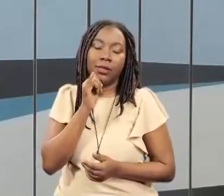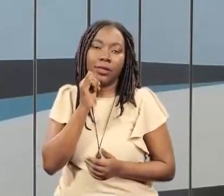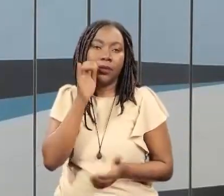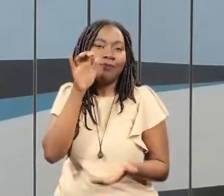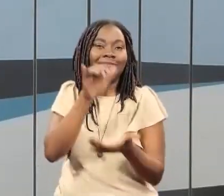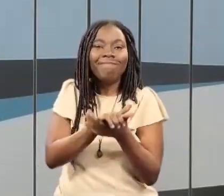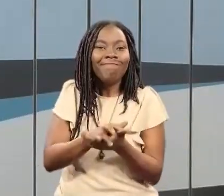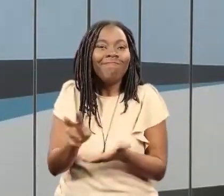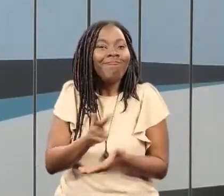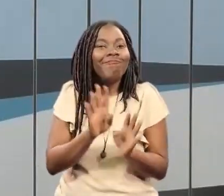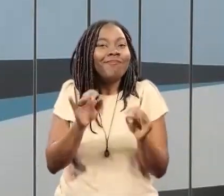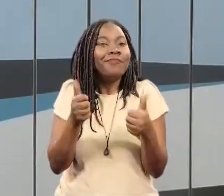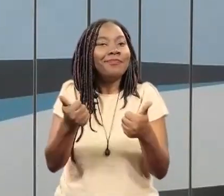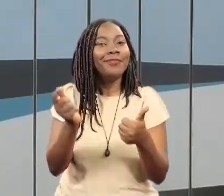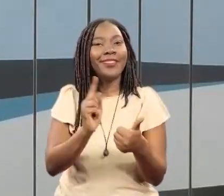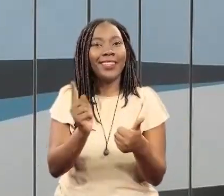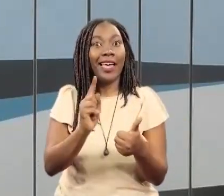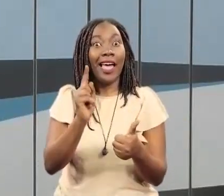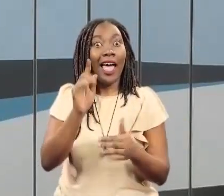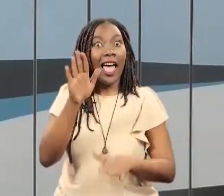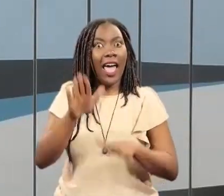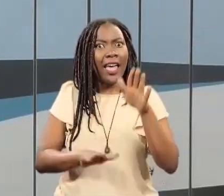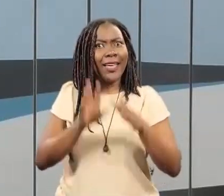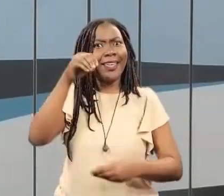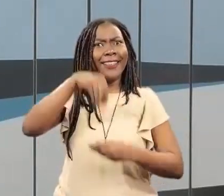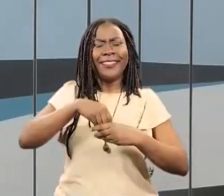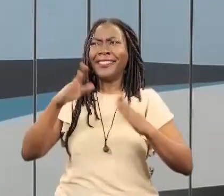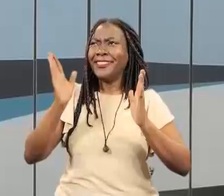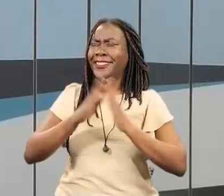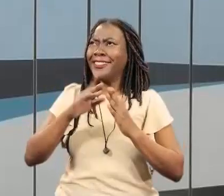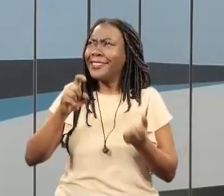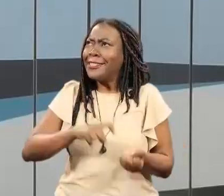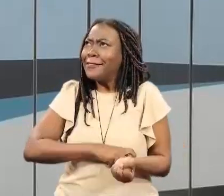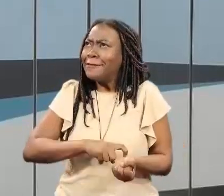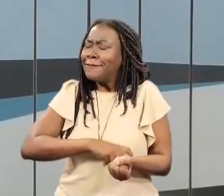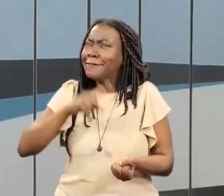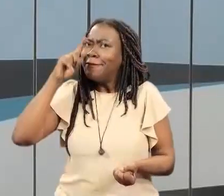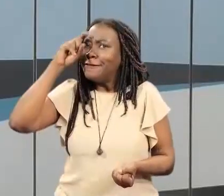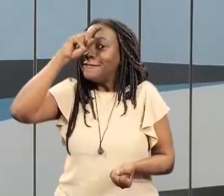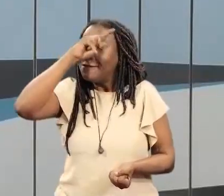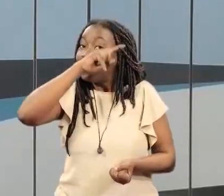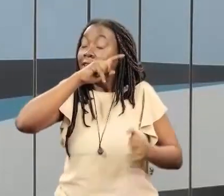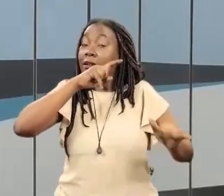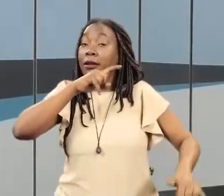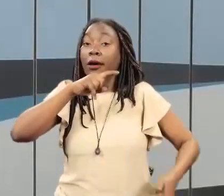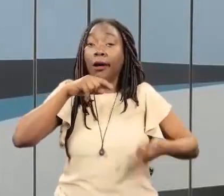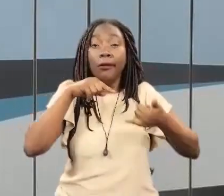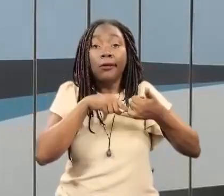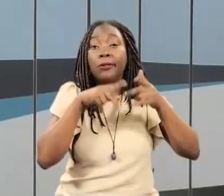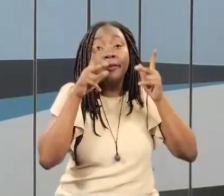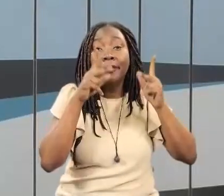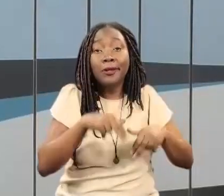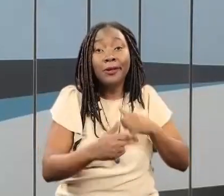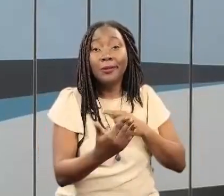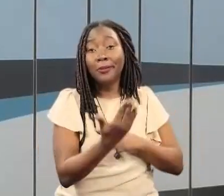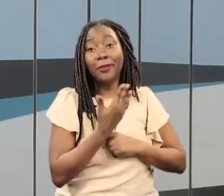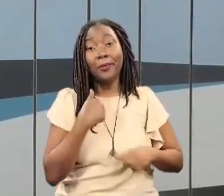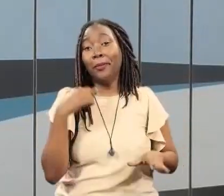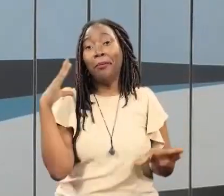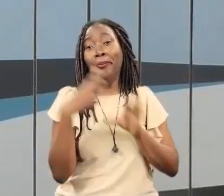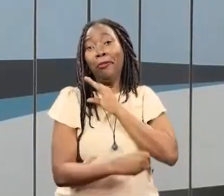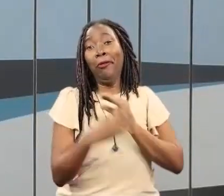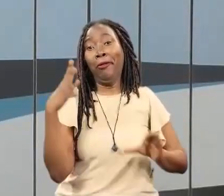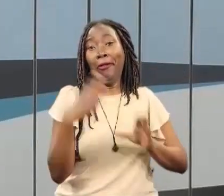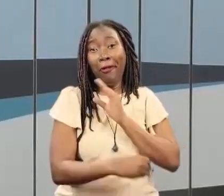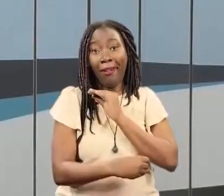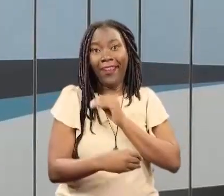bom relacionamento, e aí estar dentro de casa é um grande estressor, então o celular, o que funciona? Uma válvula de escape muitas das vezes. E aí o